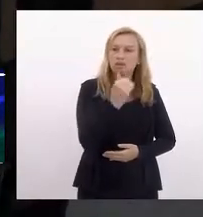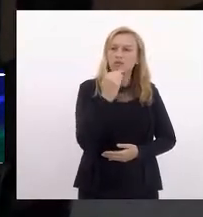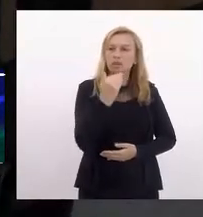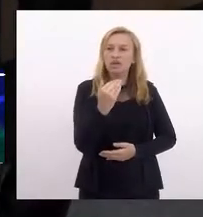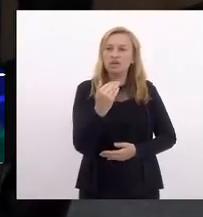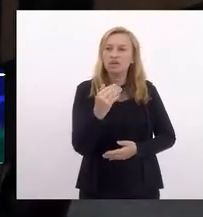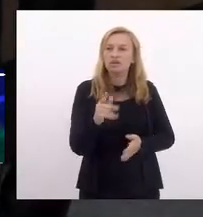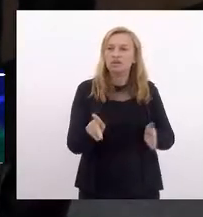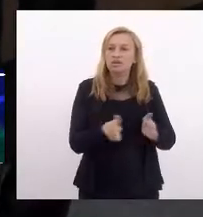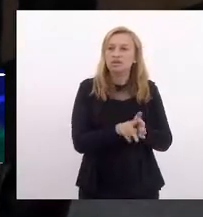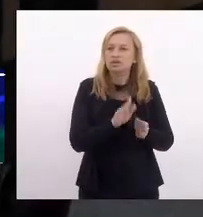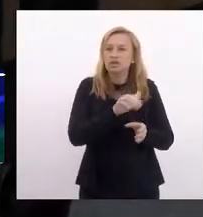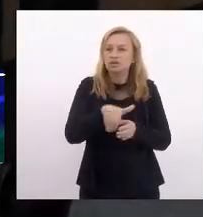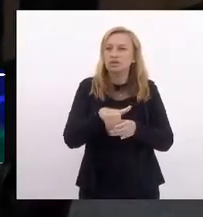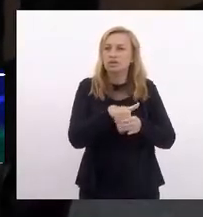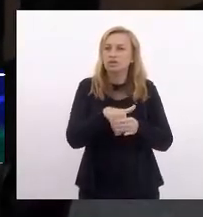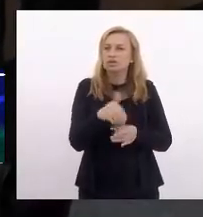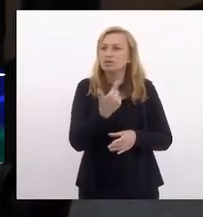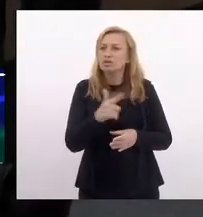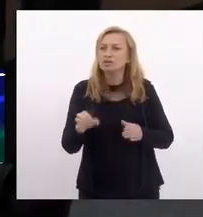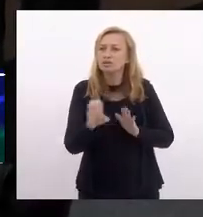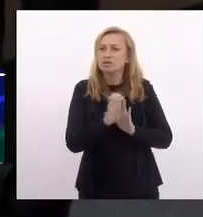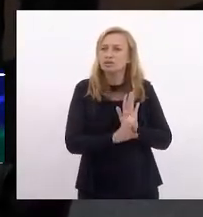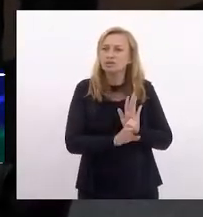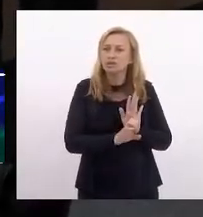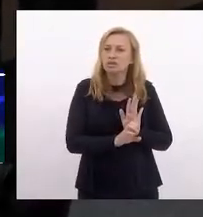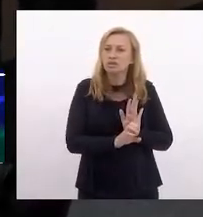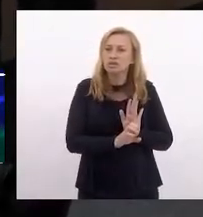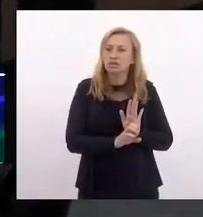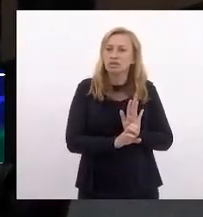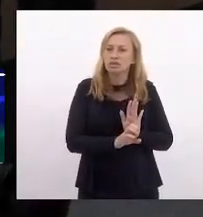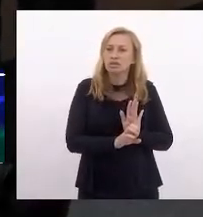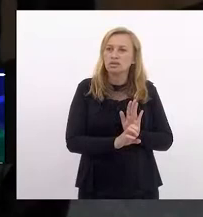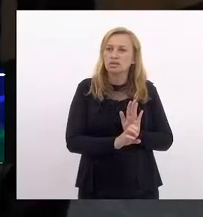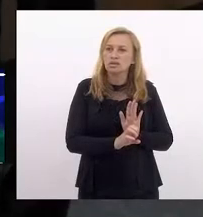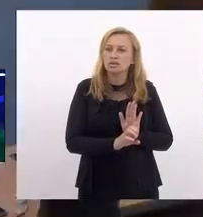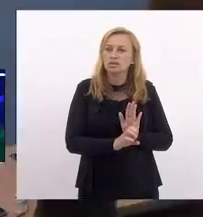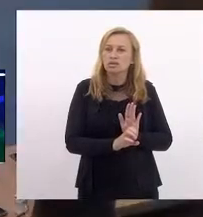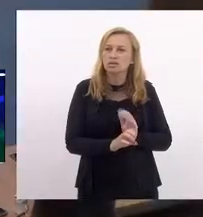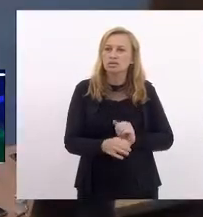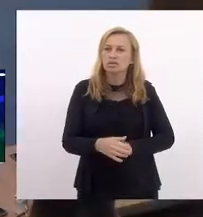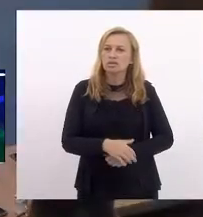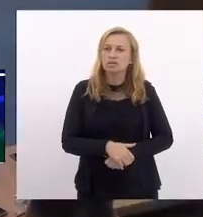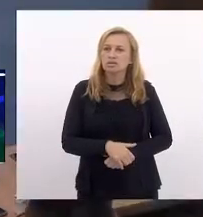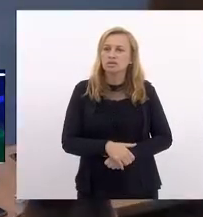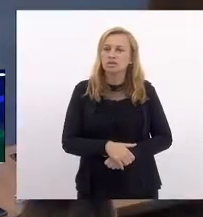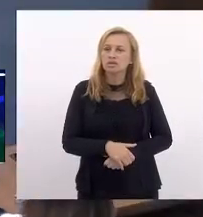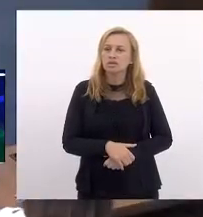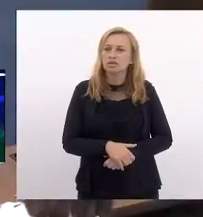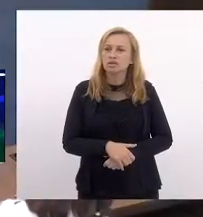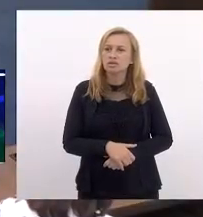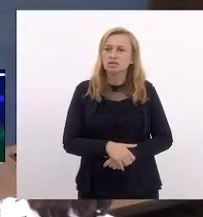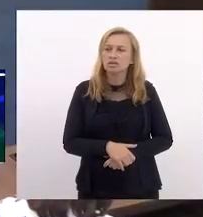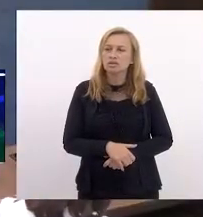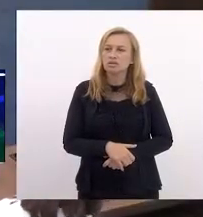peço para que o projeto seja votado então já que não há mais emendas e o